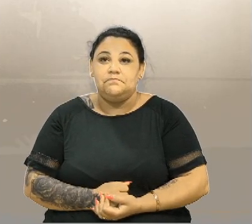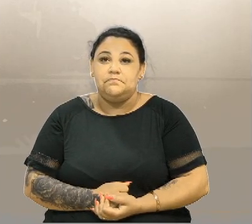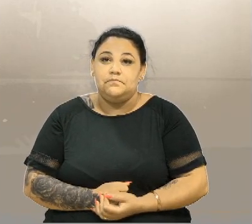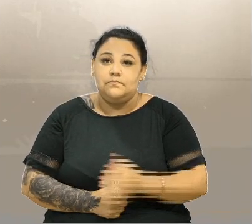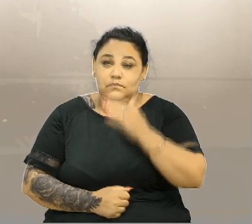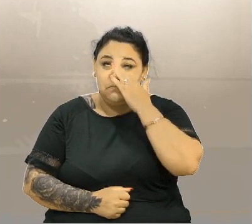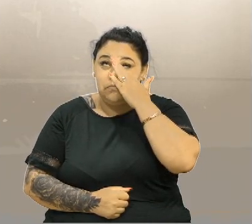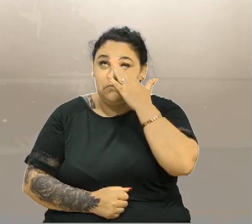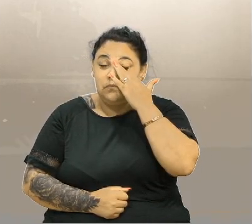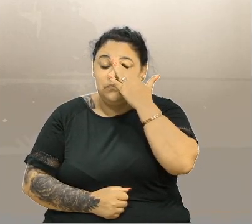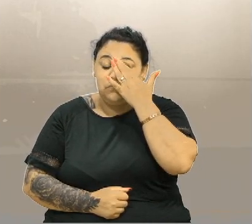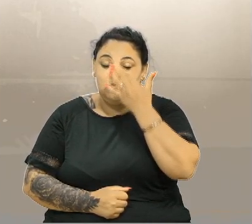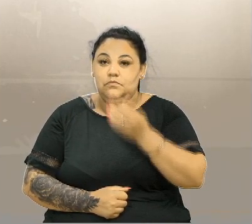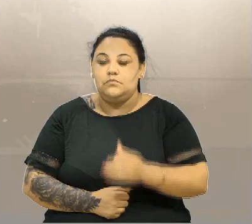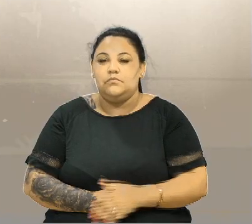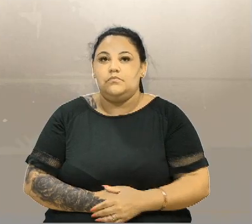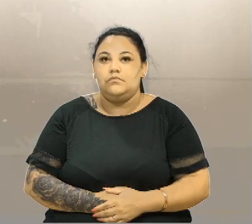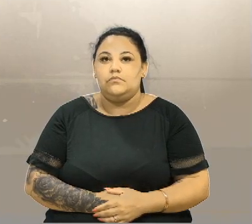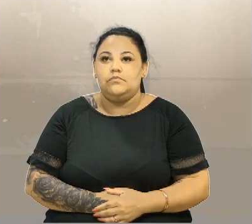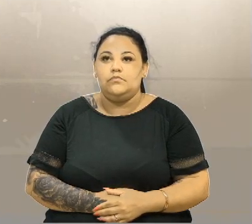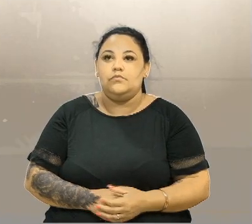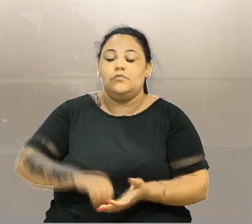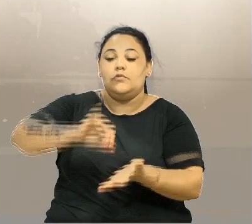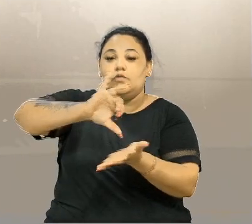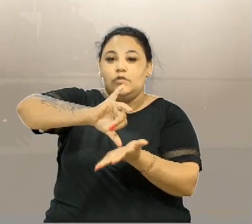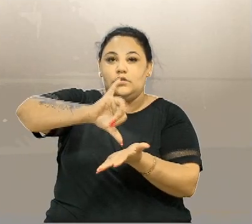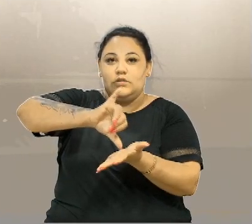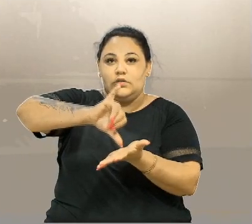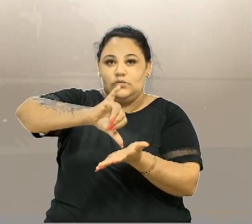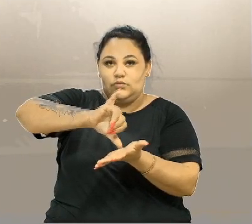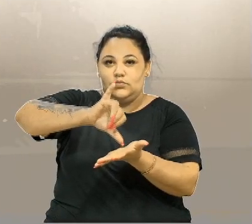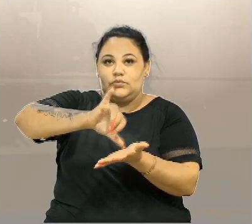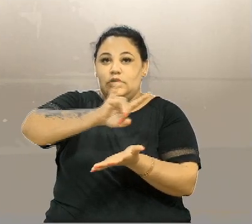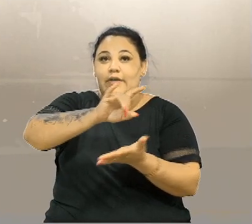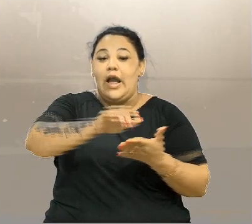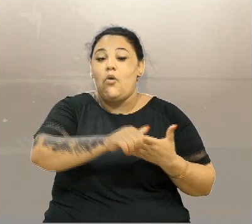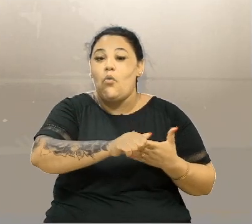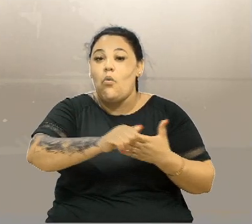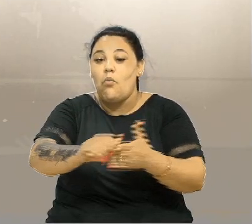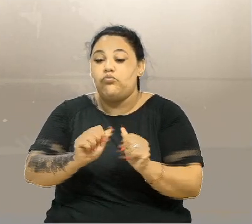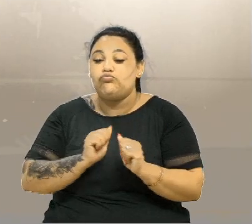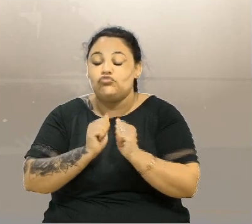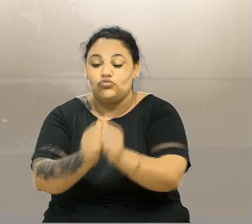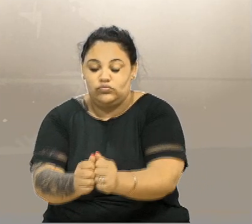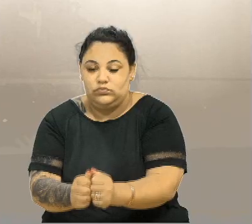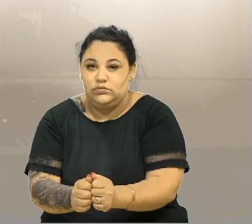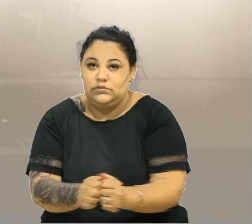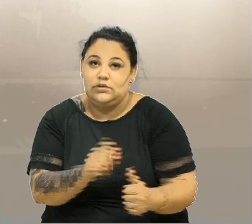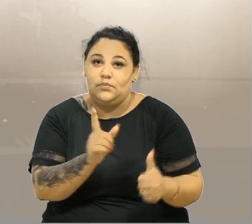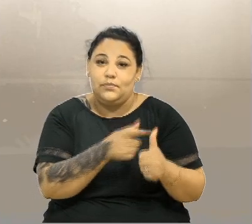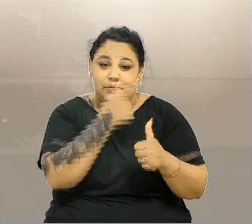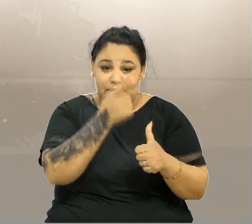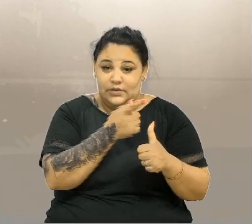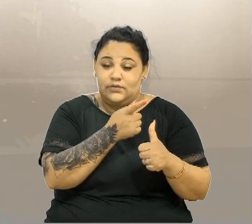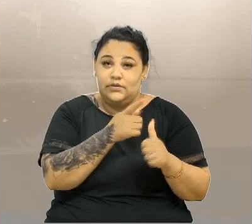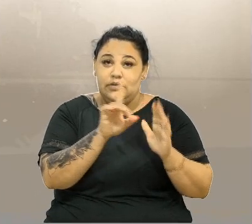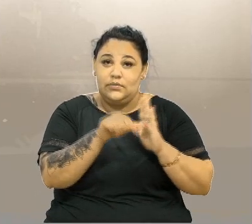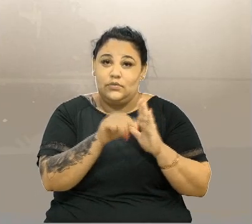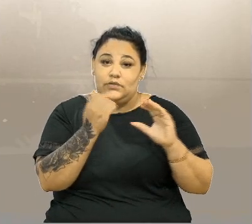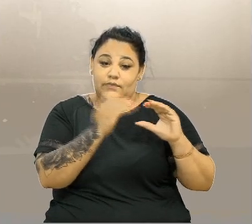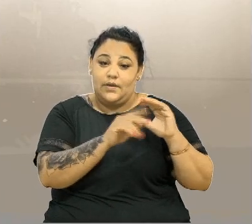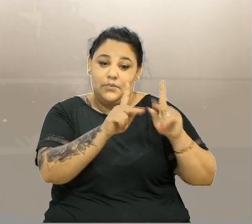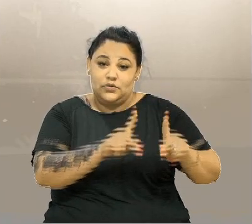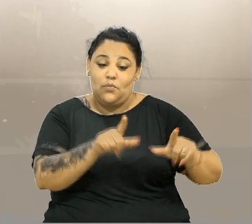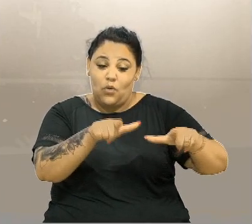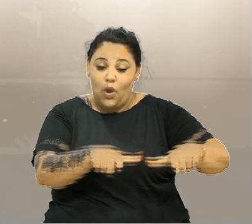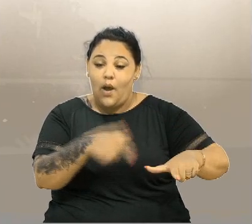vai acompanhar, ele não vai fazer o acompanhamento, ele vai dar o primeiro atendimento e vai encaminhar a pessoa para o local